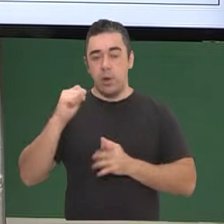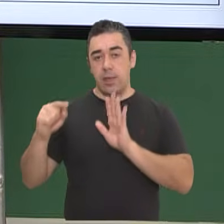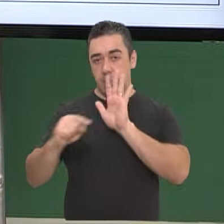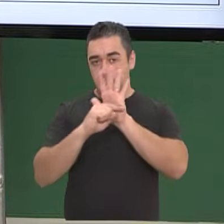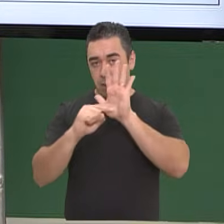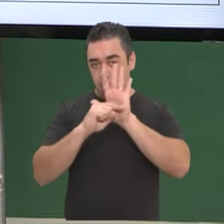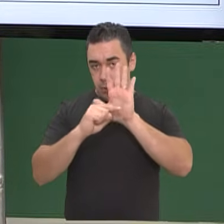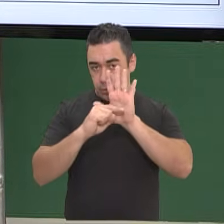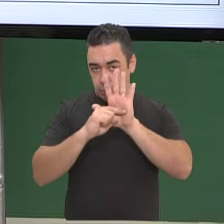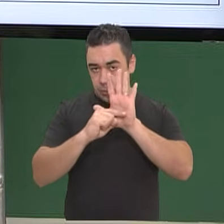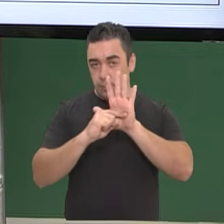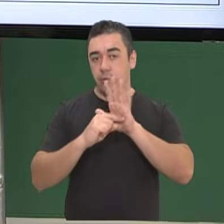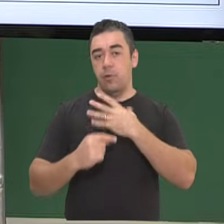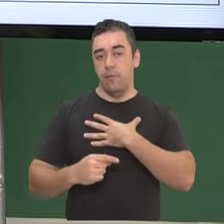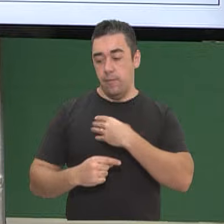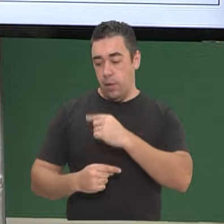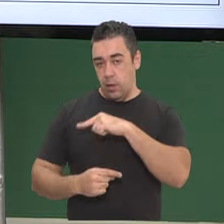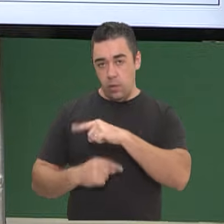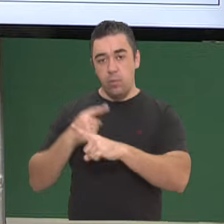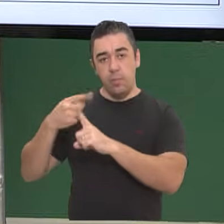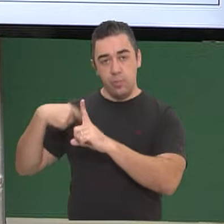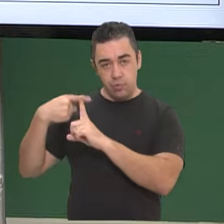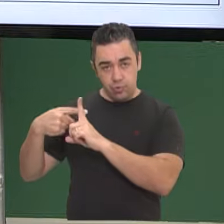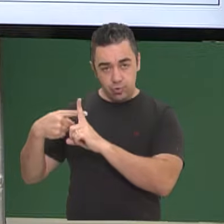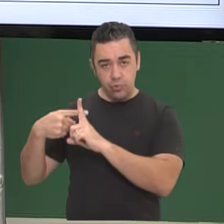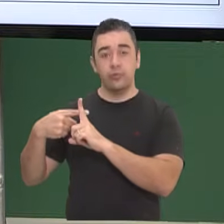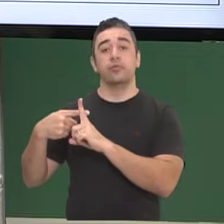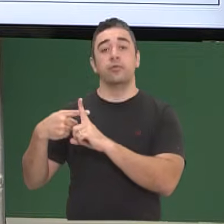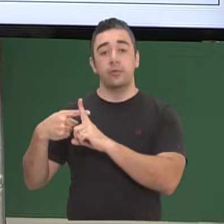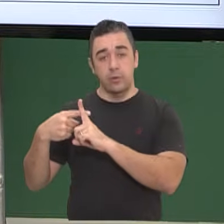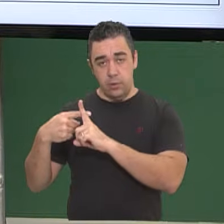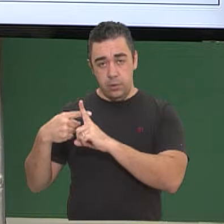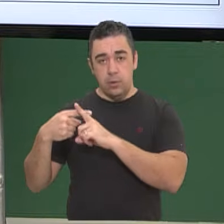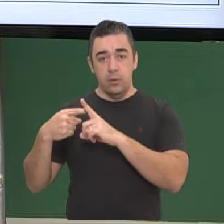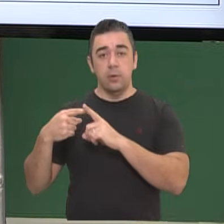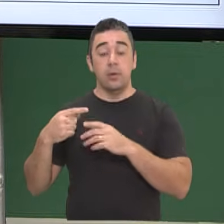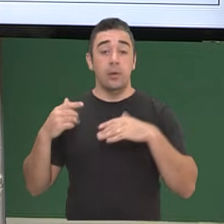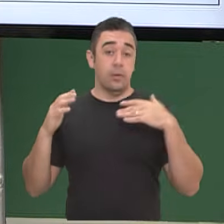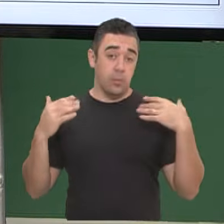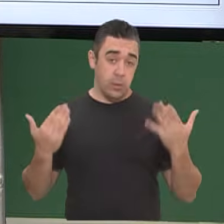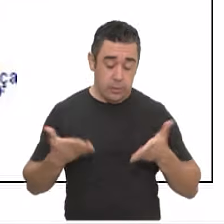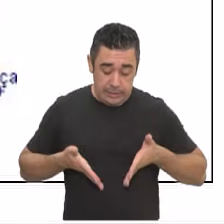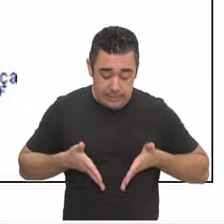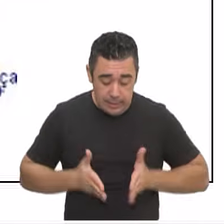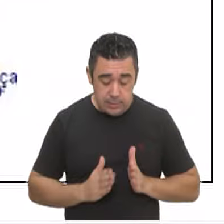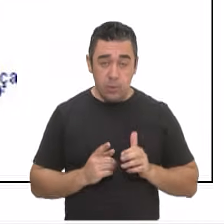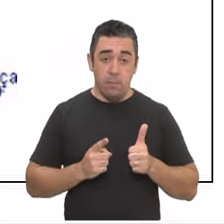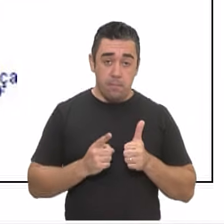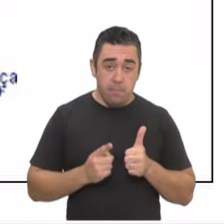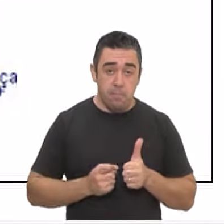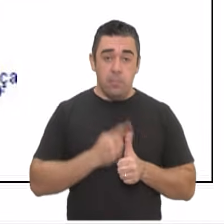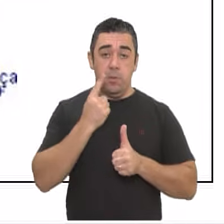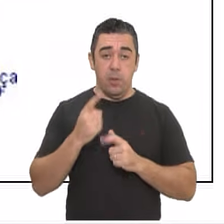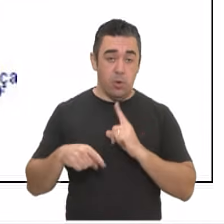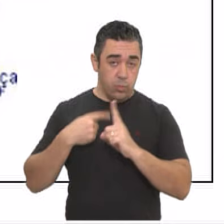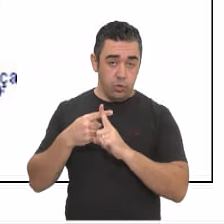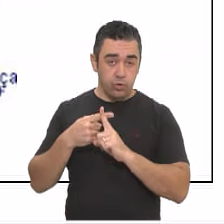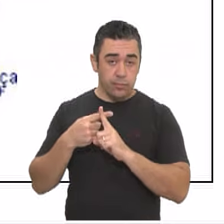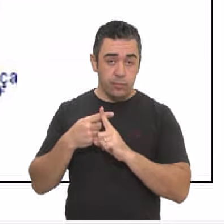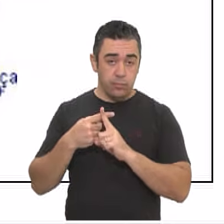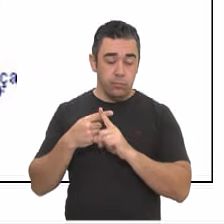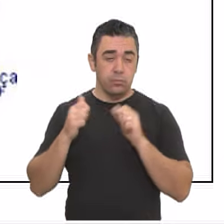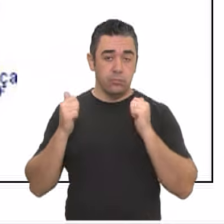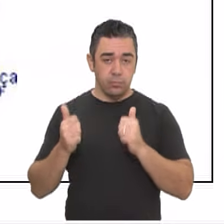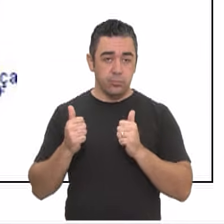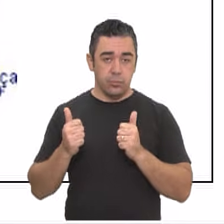mulher é negativo, o filho positivo, tá? Quando nascer o primeiro filho positivo, a mulher